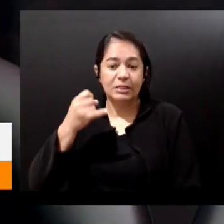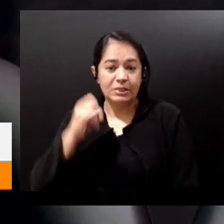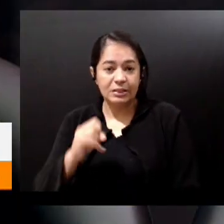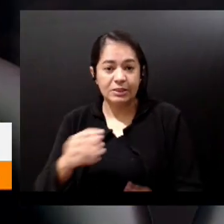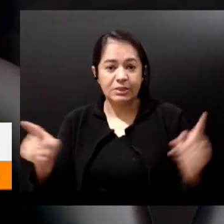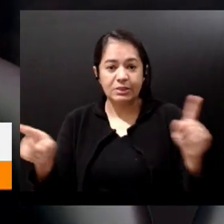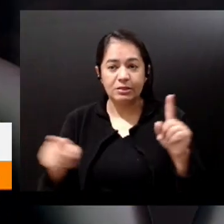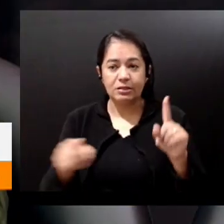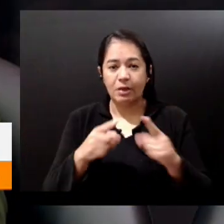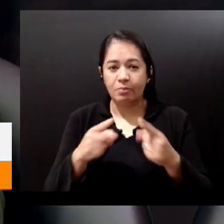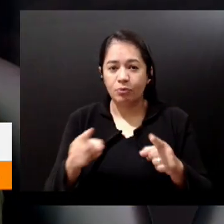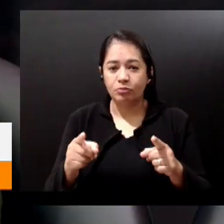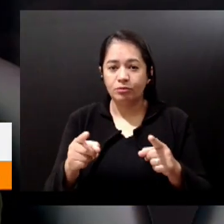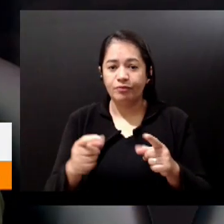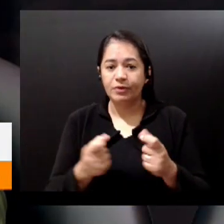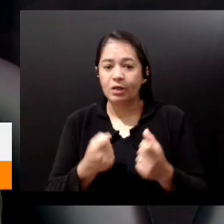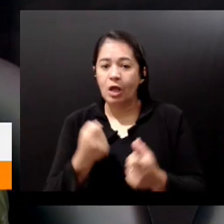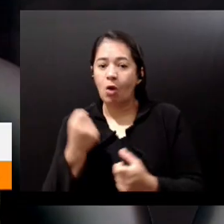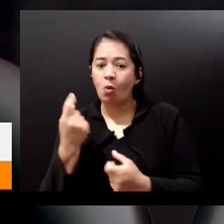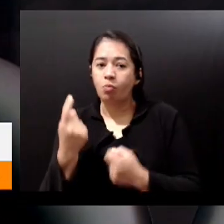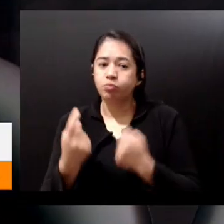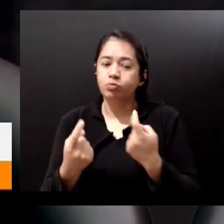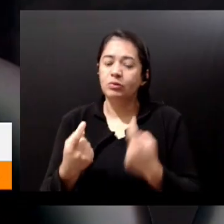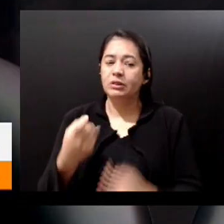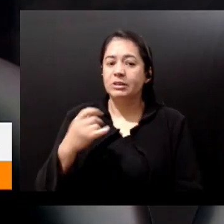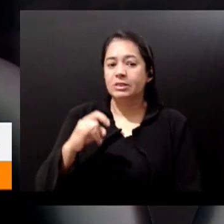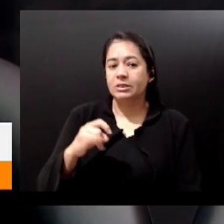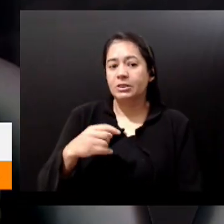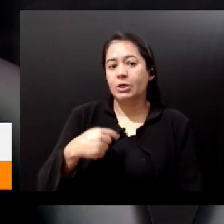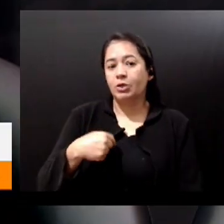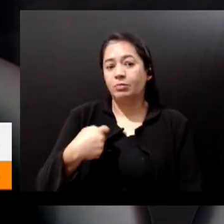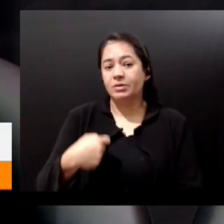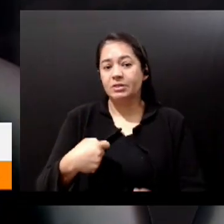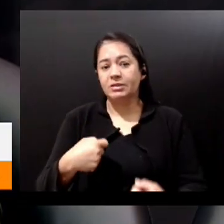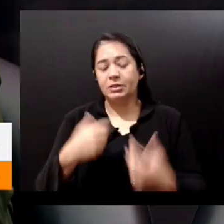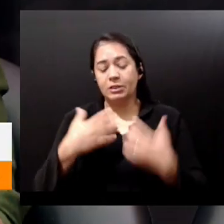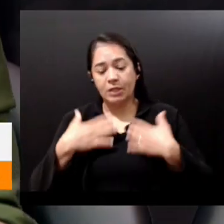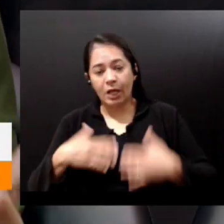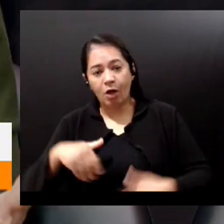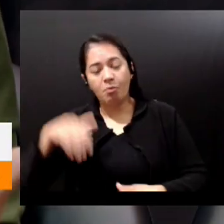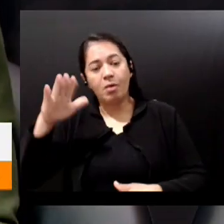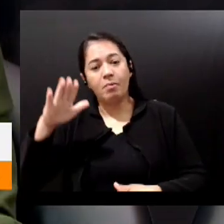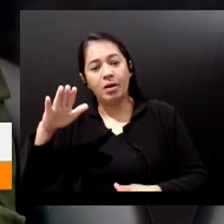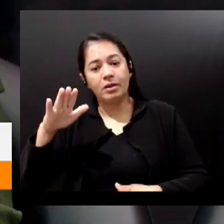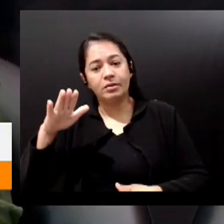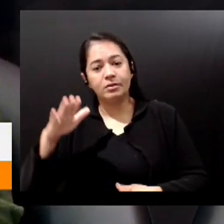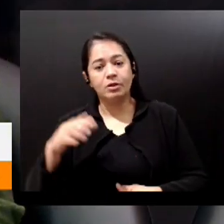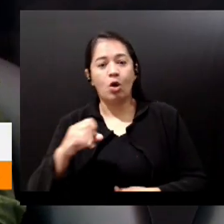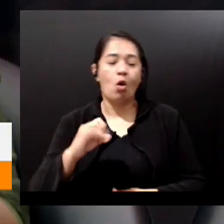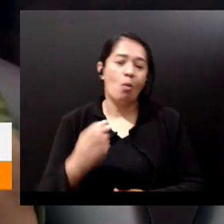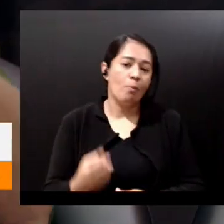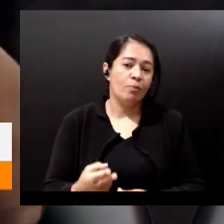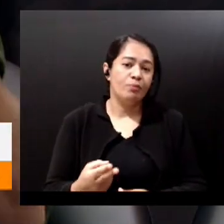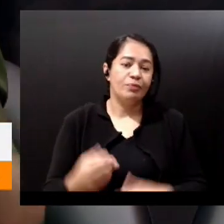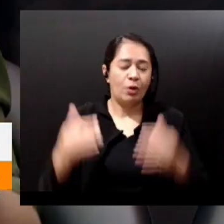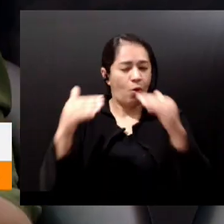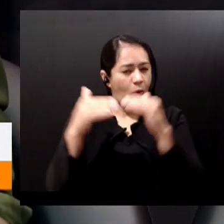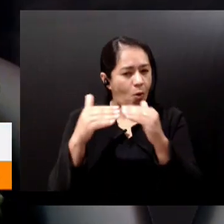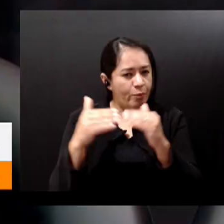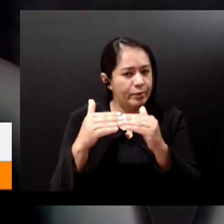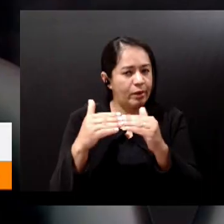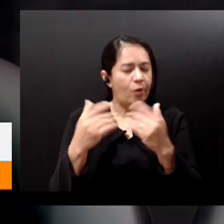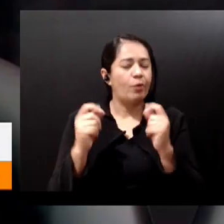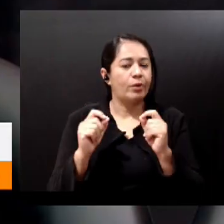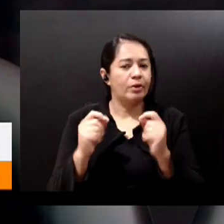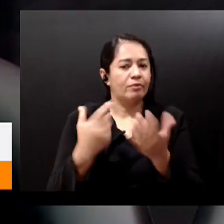preciso estar mais calmo, se ela está gerando mais ansiedade, se eu preciso estar mais ansioso, se ela está gerando mais calmaria. vamos combinar que não tem como, né, pensar